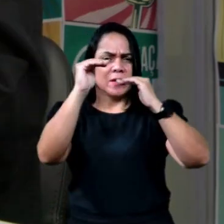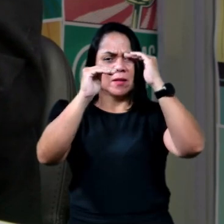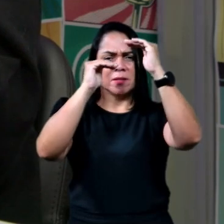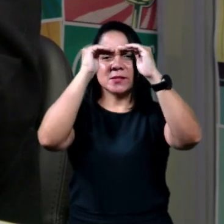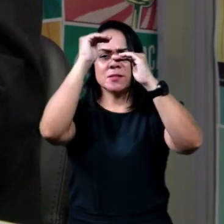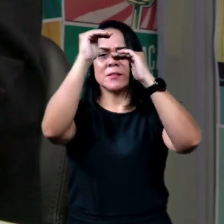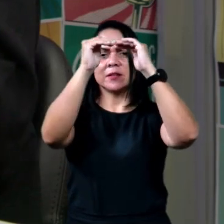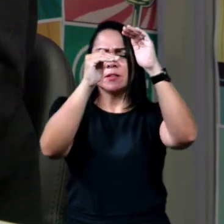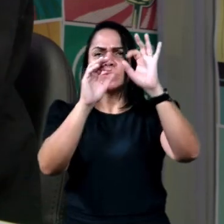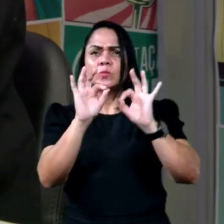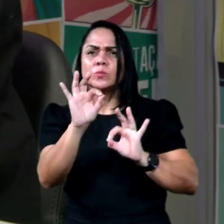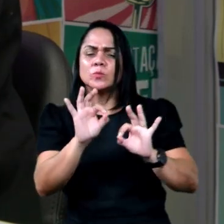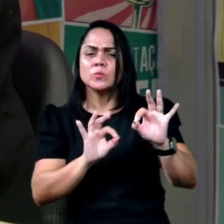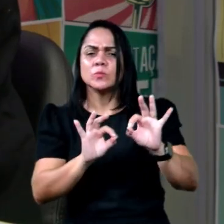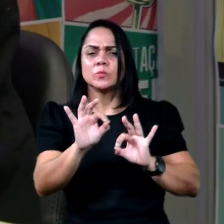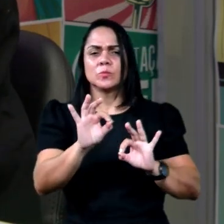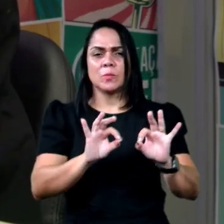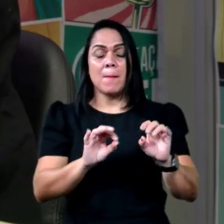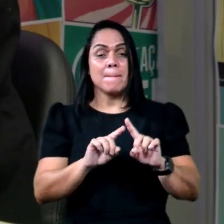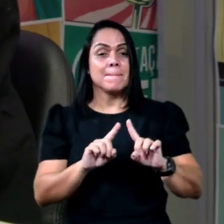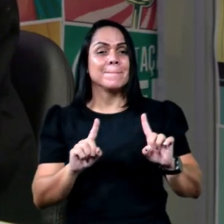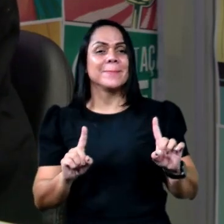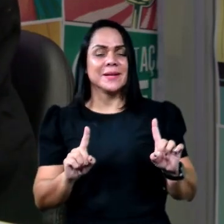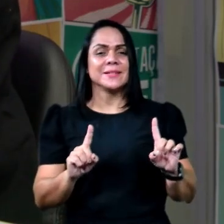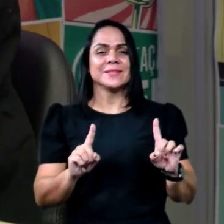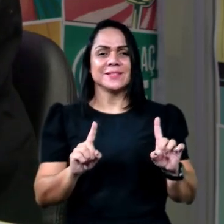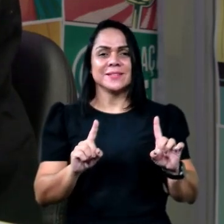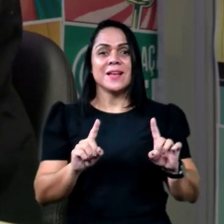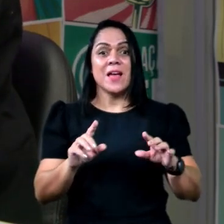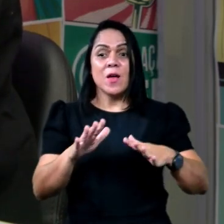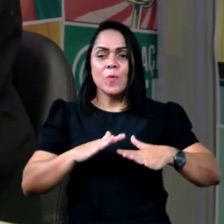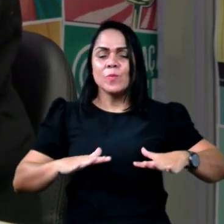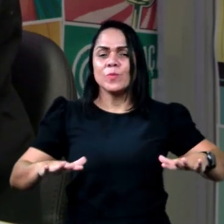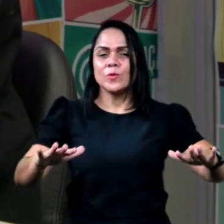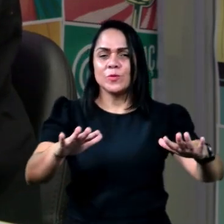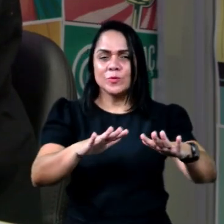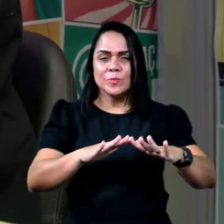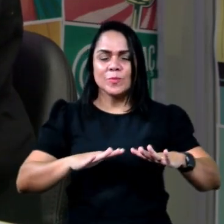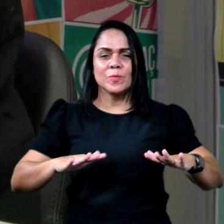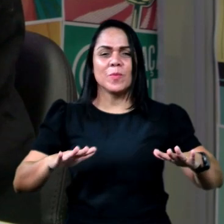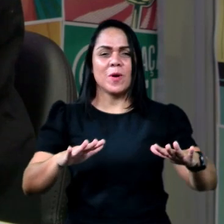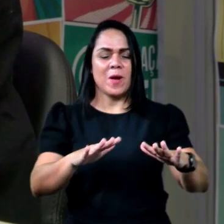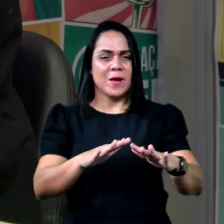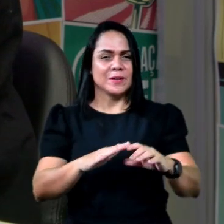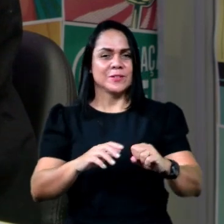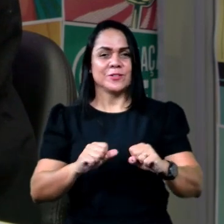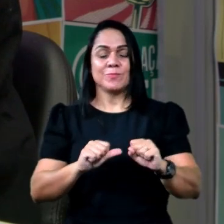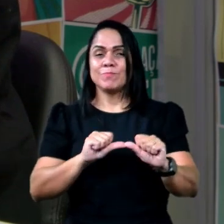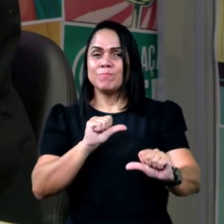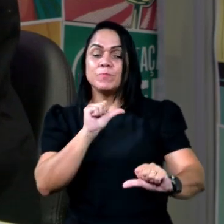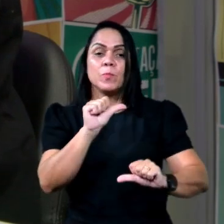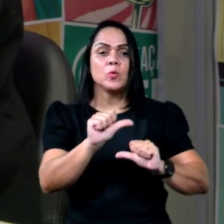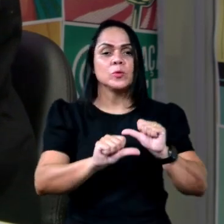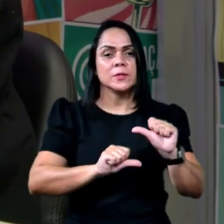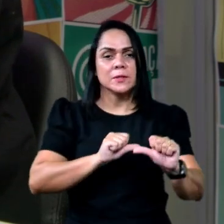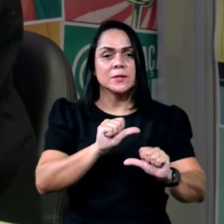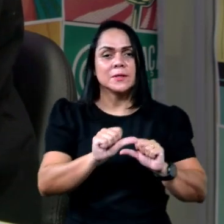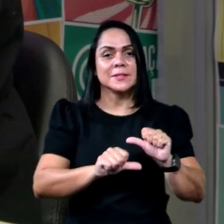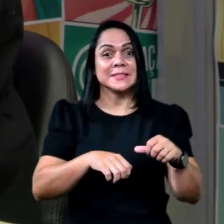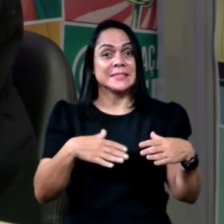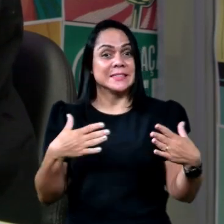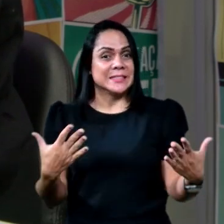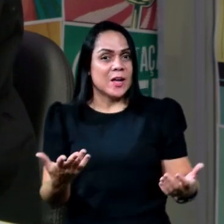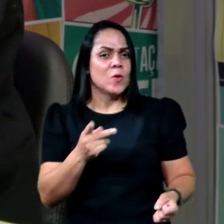seus ajustes, mas é um espaço fabuloso para a gente entender a cozinha como transformadora. Por isso que eu sou uma